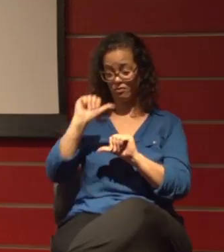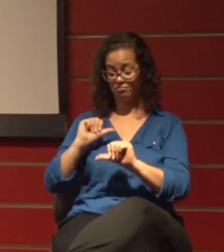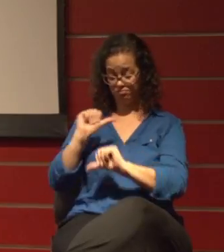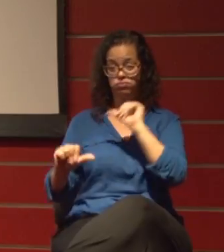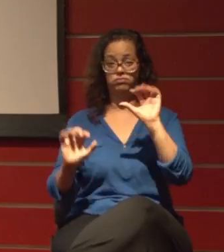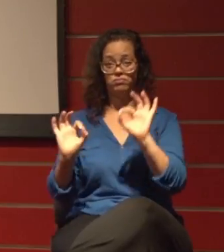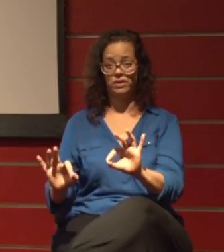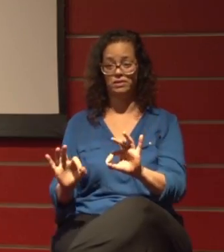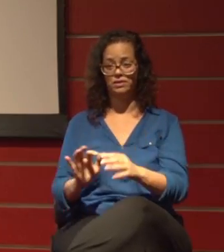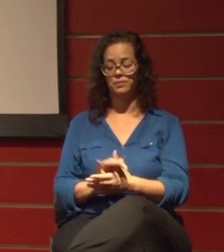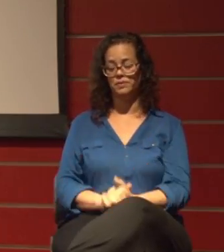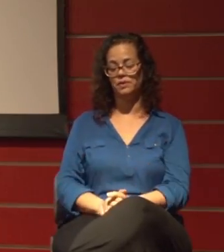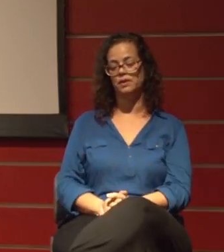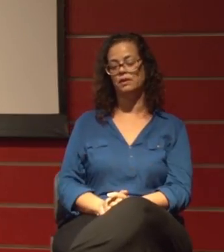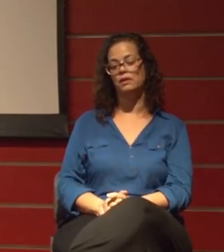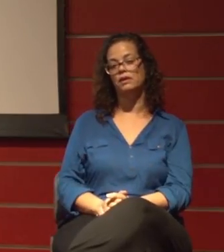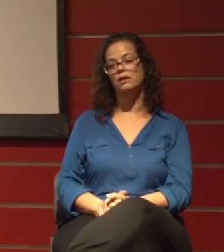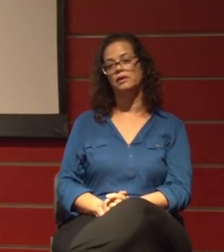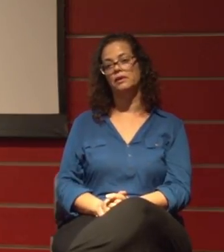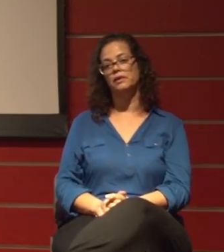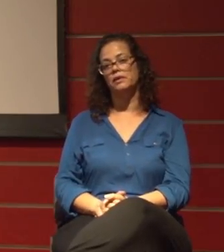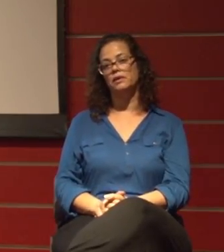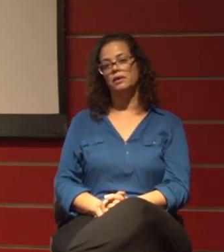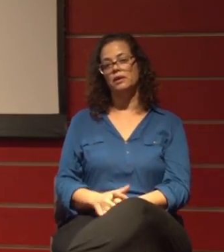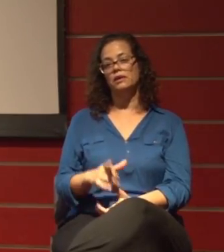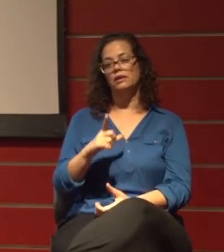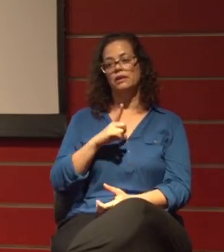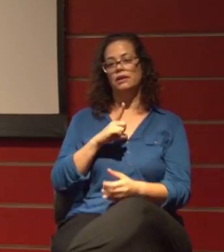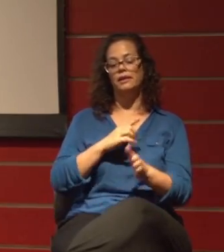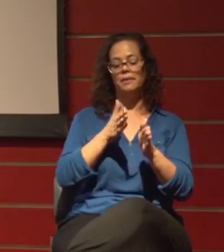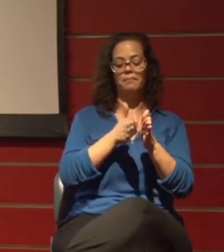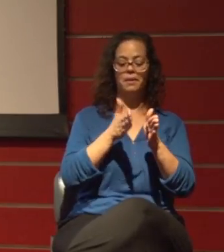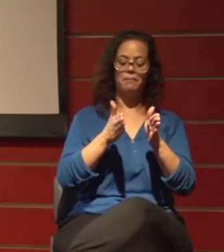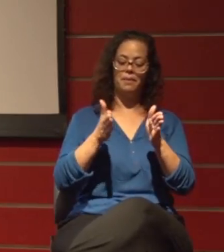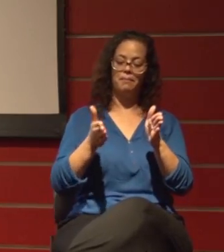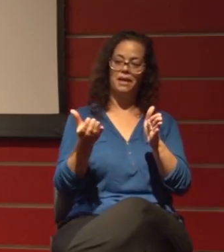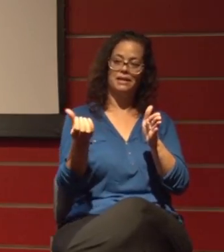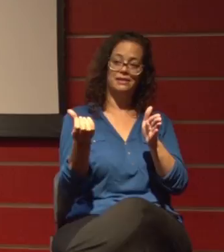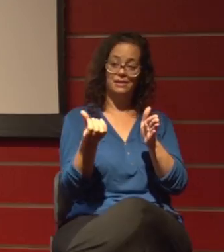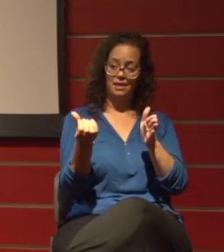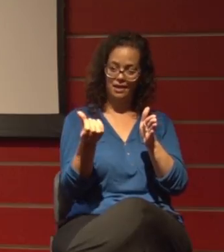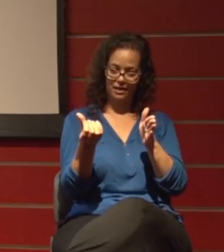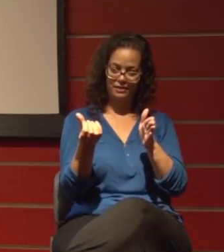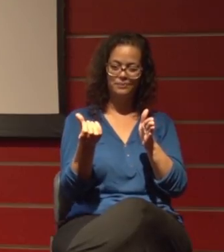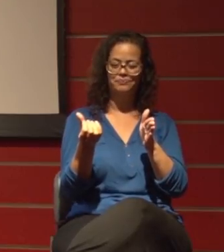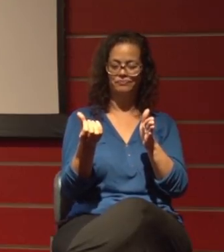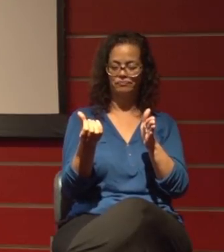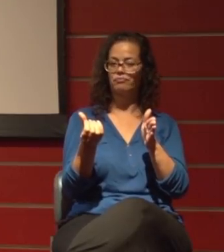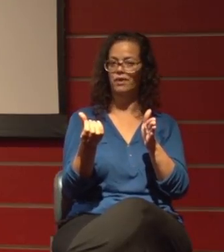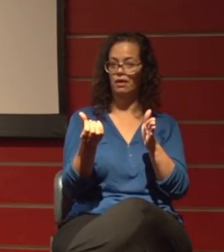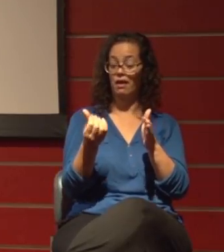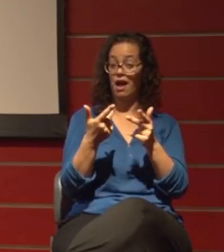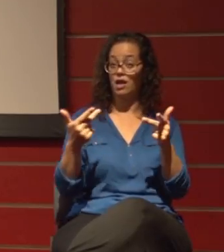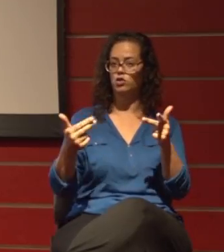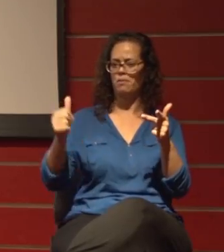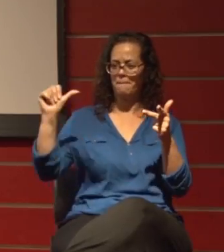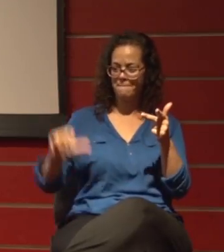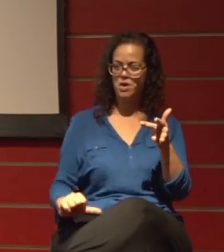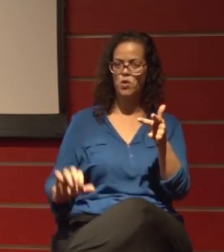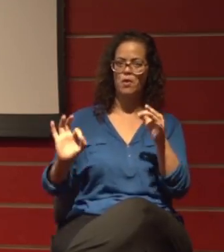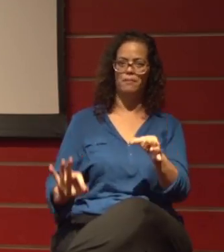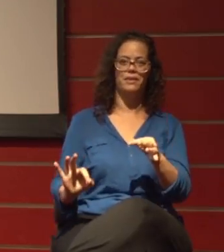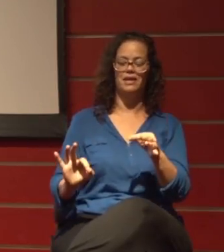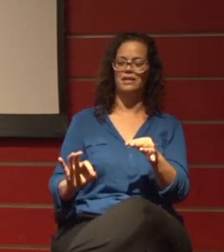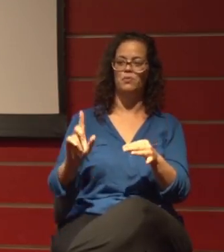aí o as coisas no momento seis a etapa seis da escola as coisas vão piorar eu falo que é o momento